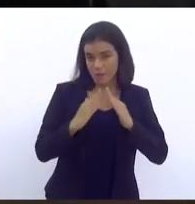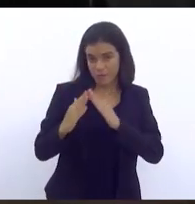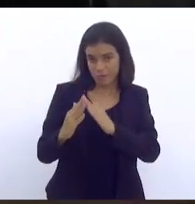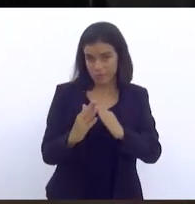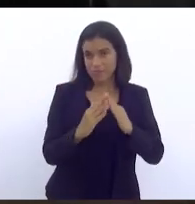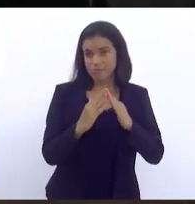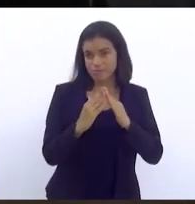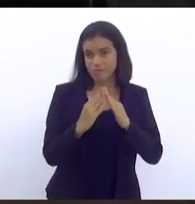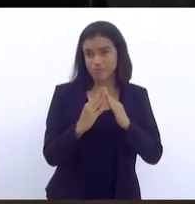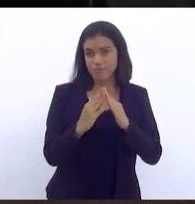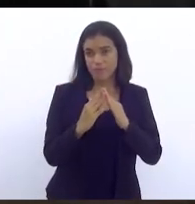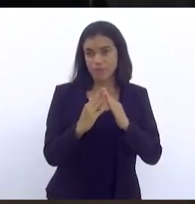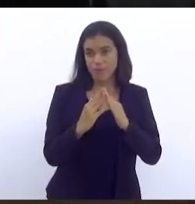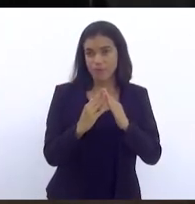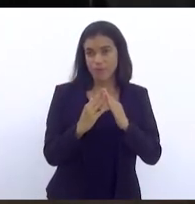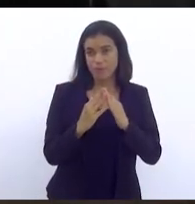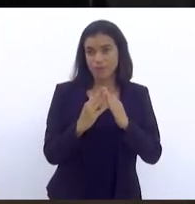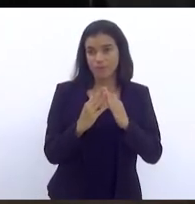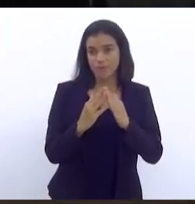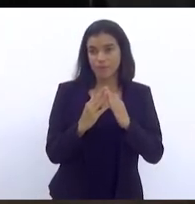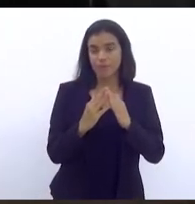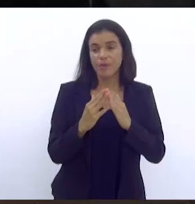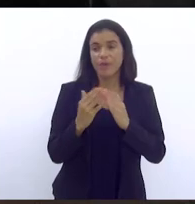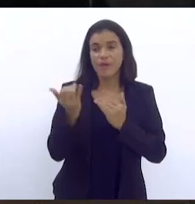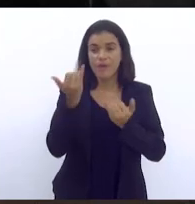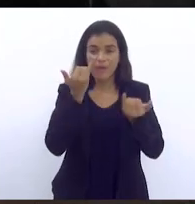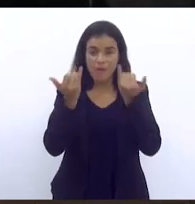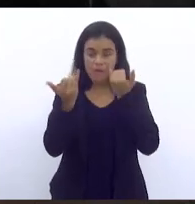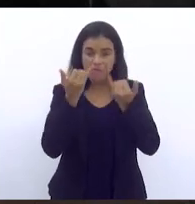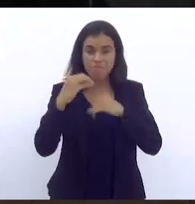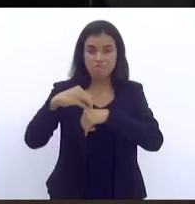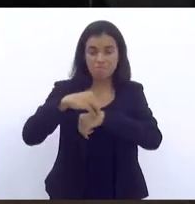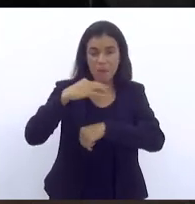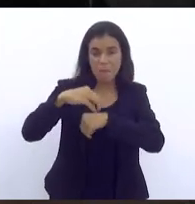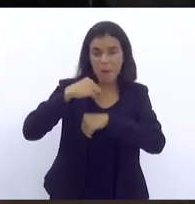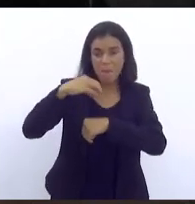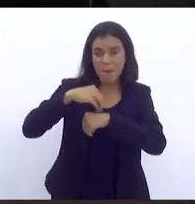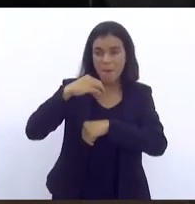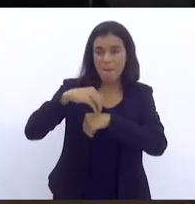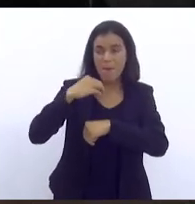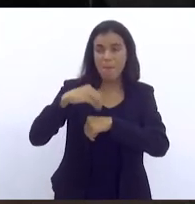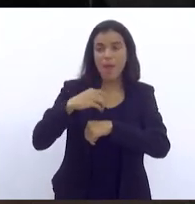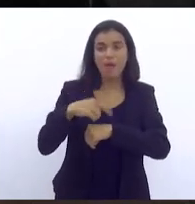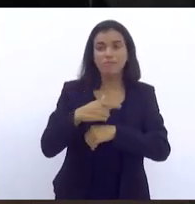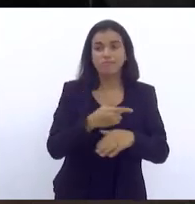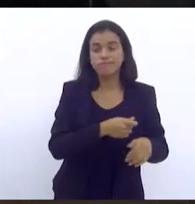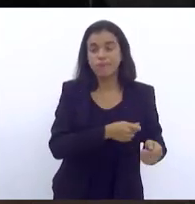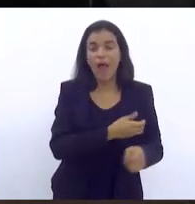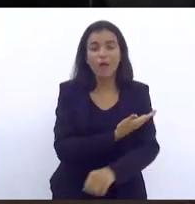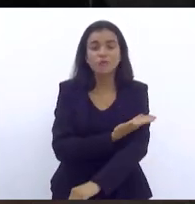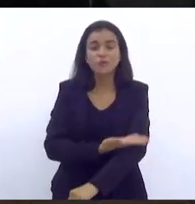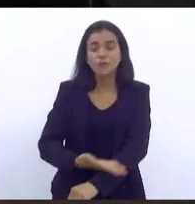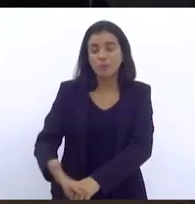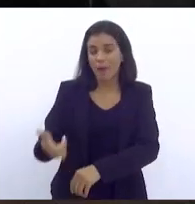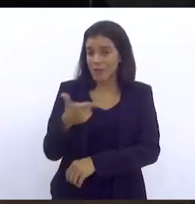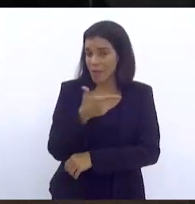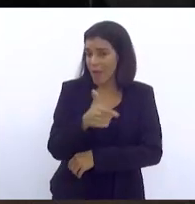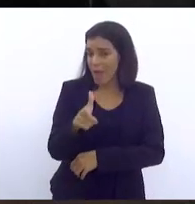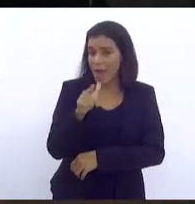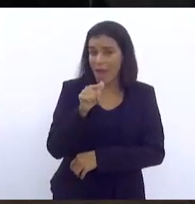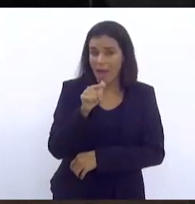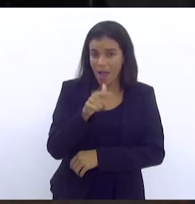indiana eh informam pra gente que costuma faltar água nas suas residências